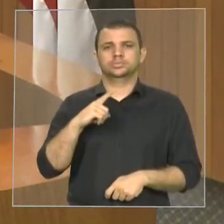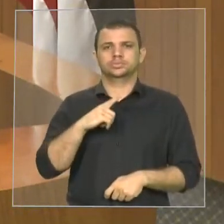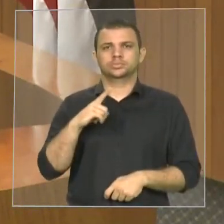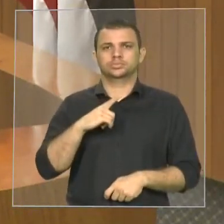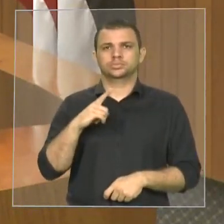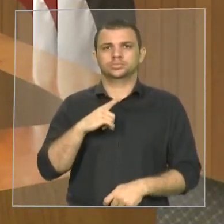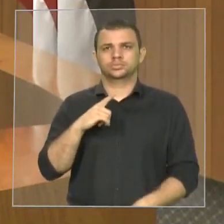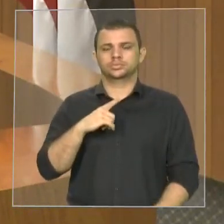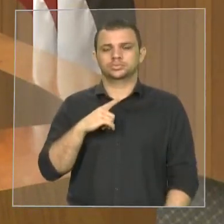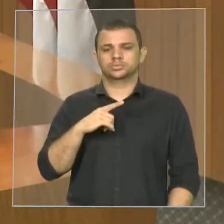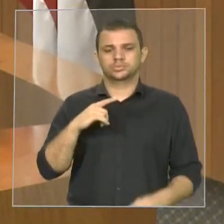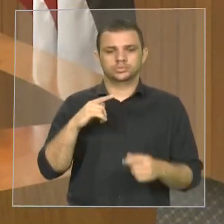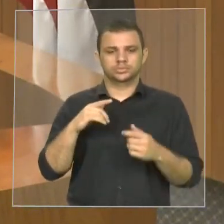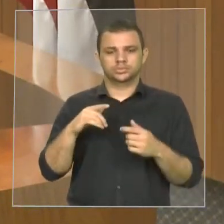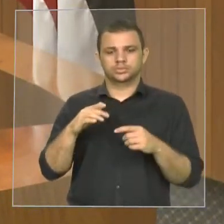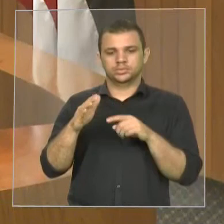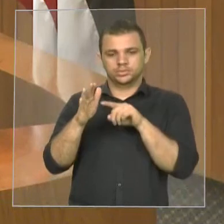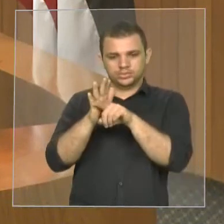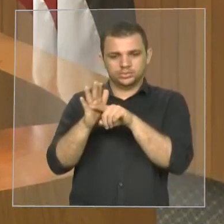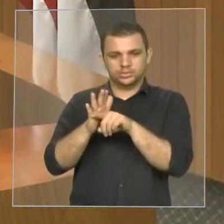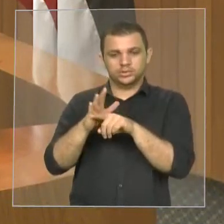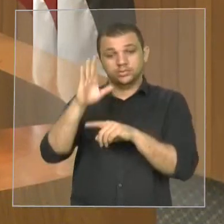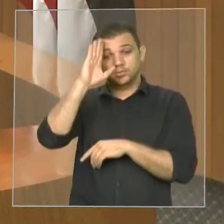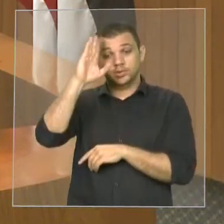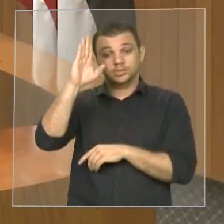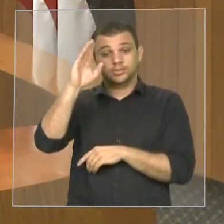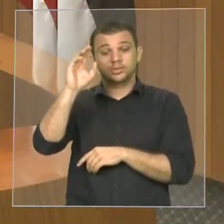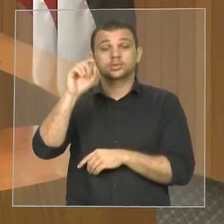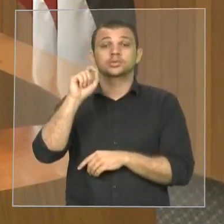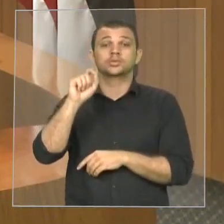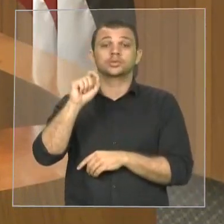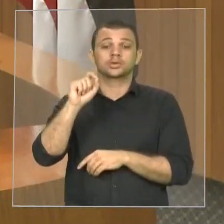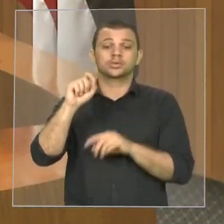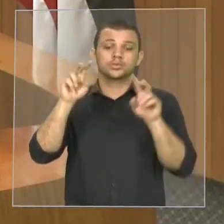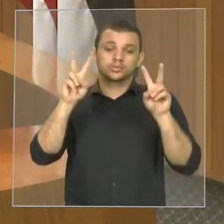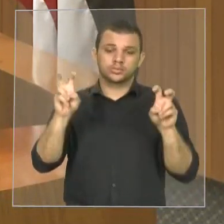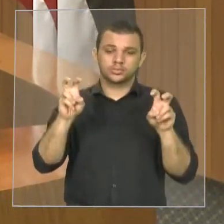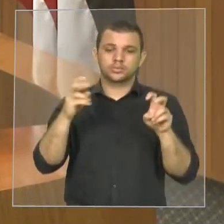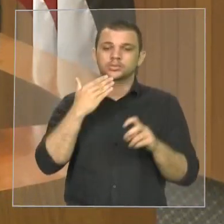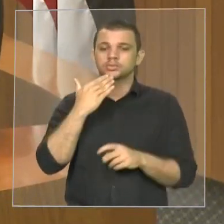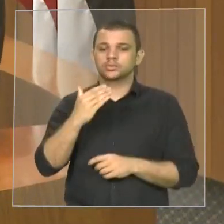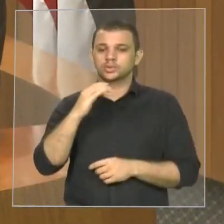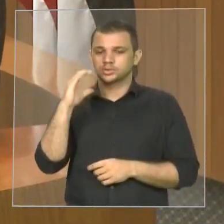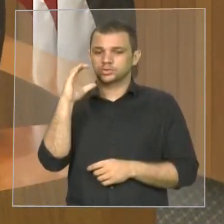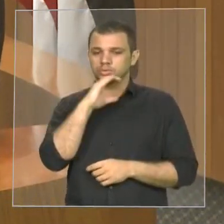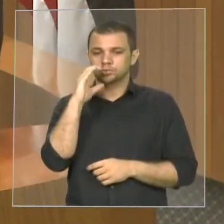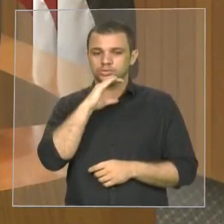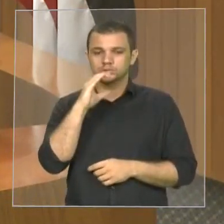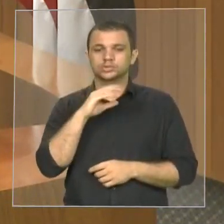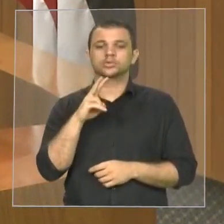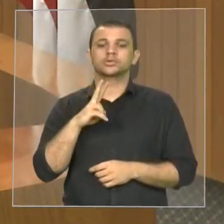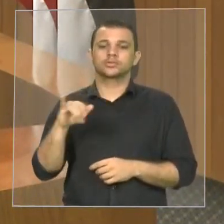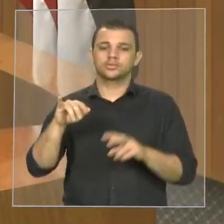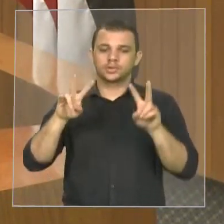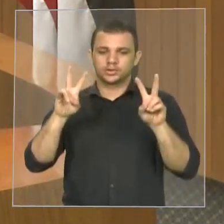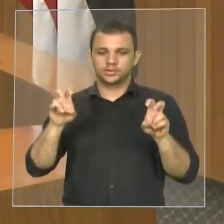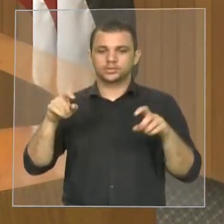sua regular apreciação, especialmente no que diz respeito ao pedido de urgência, que ainda será tema de discussão aqui, senhor presidente.